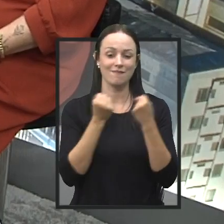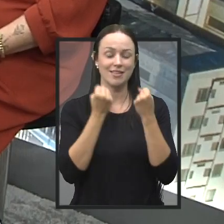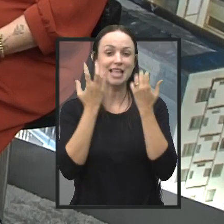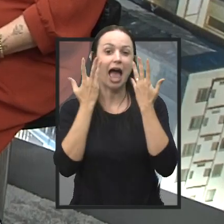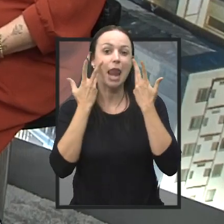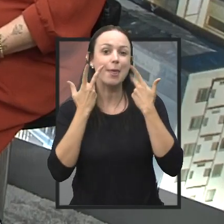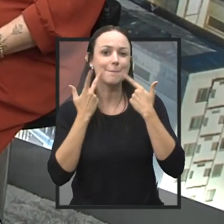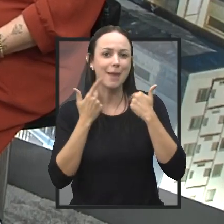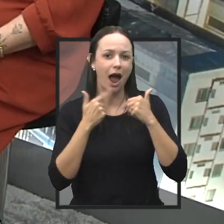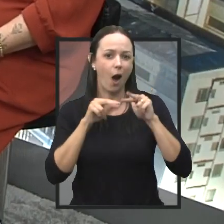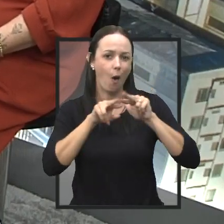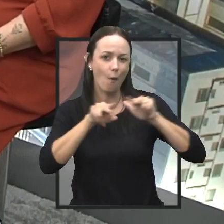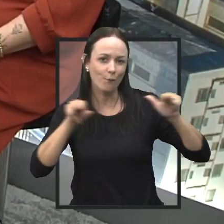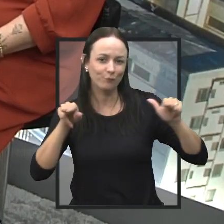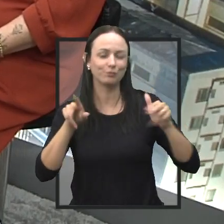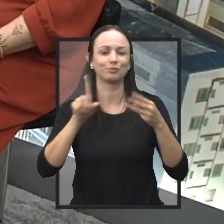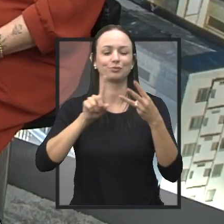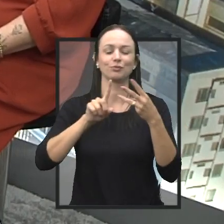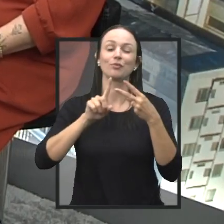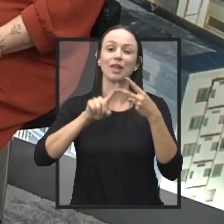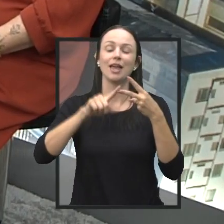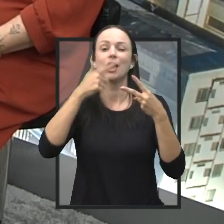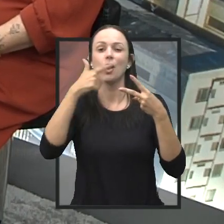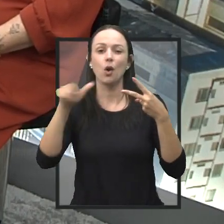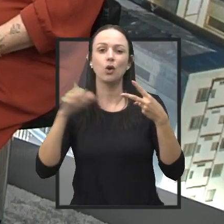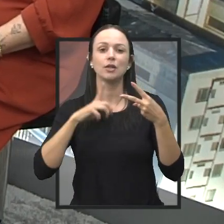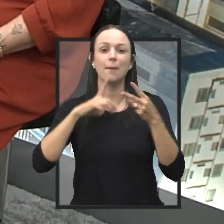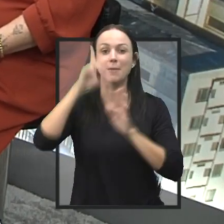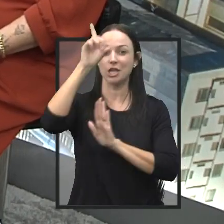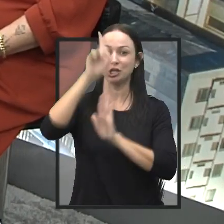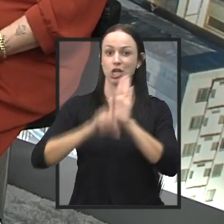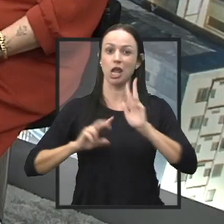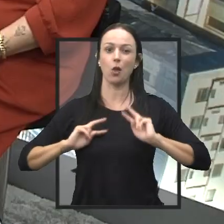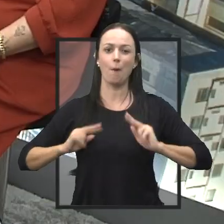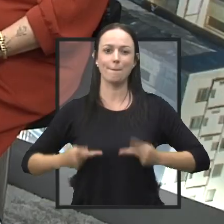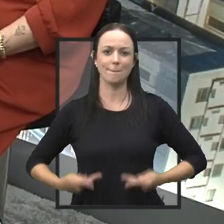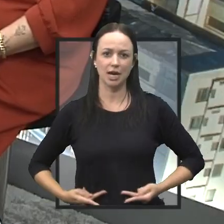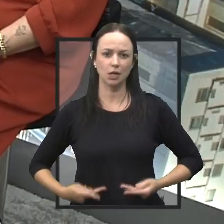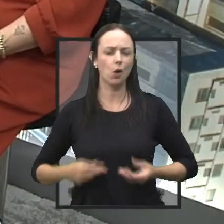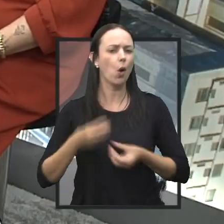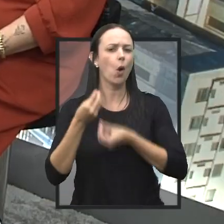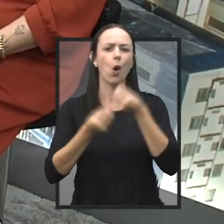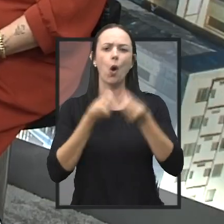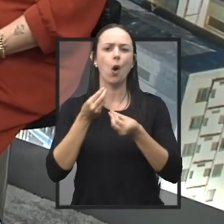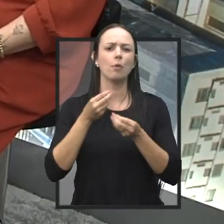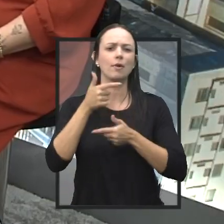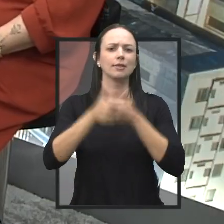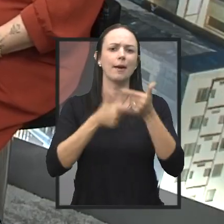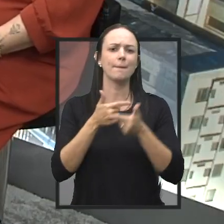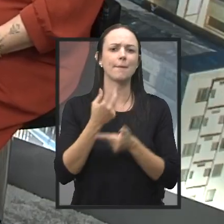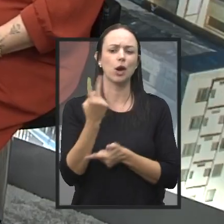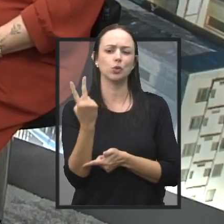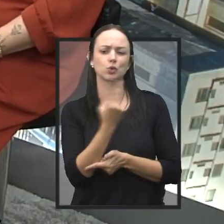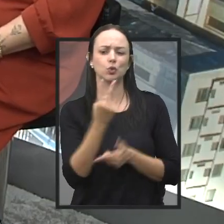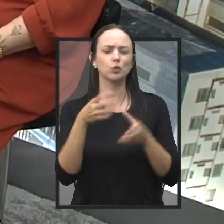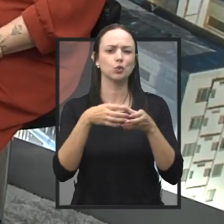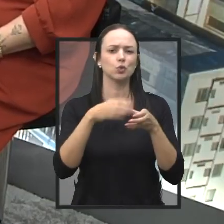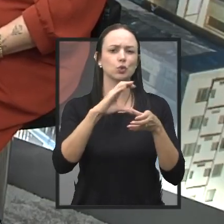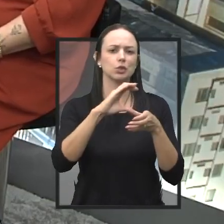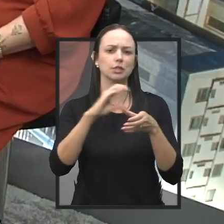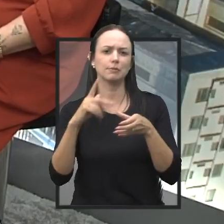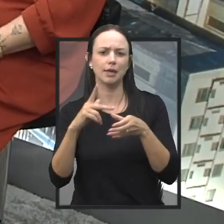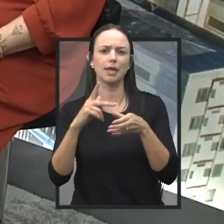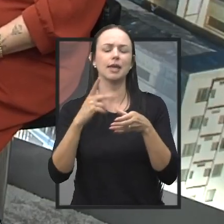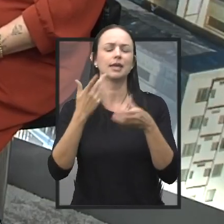animal e a outra que defende os direitos humanos. Como é que deve ser o trabalho dessas duas comissões? Fale um pouquinho mais